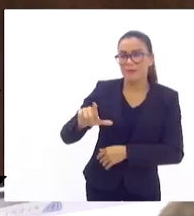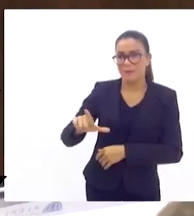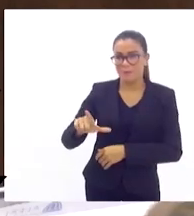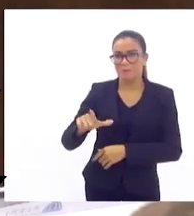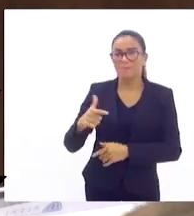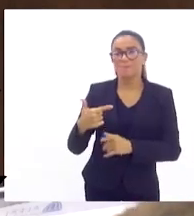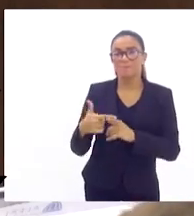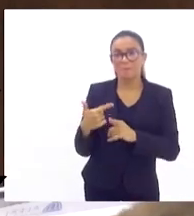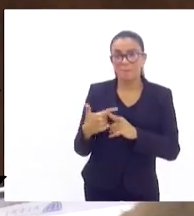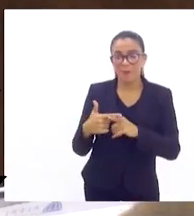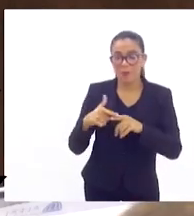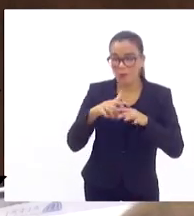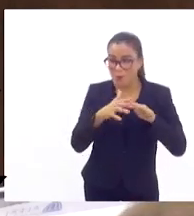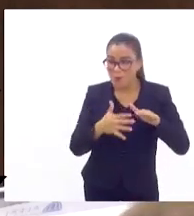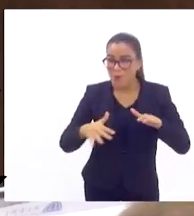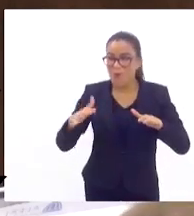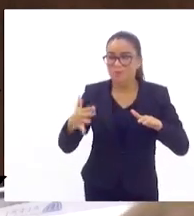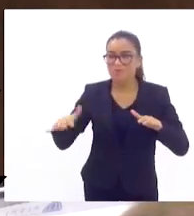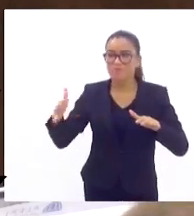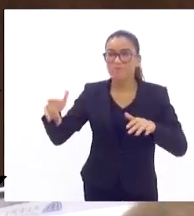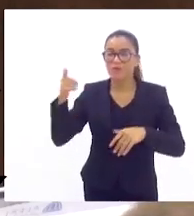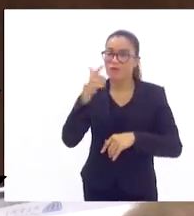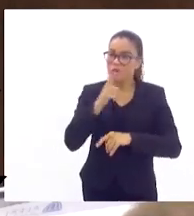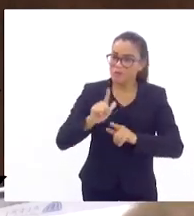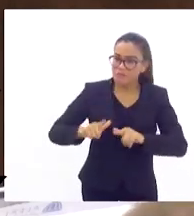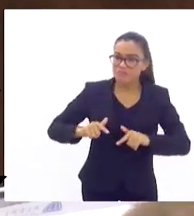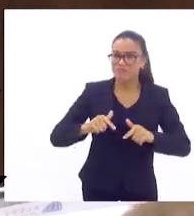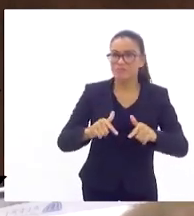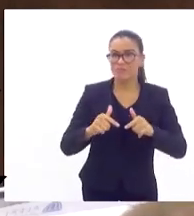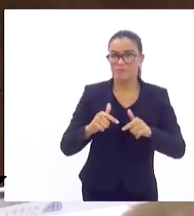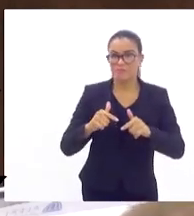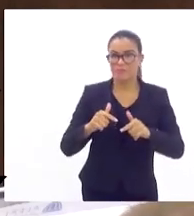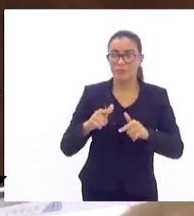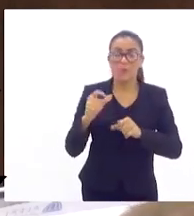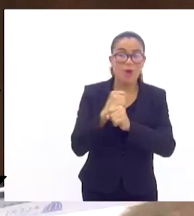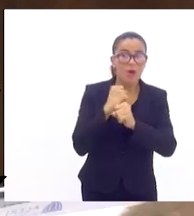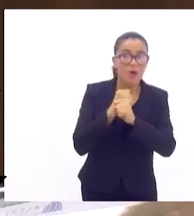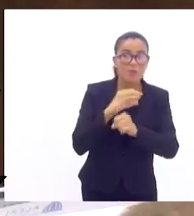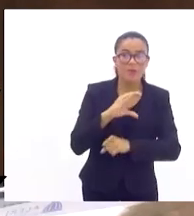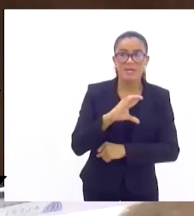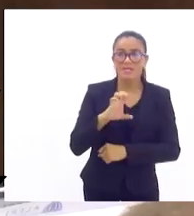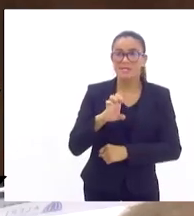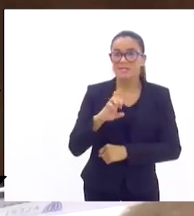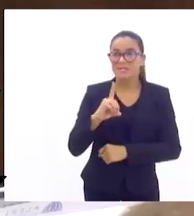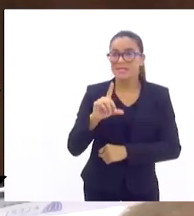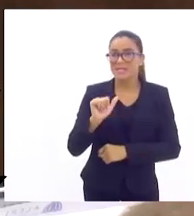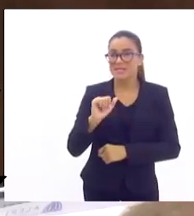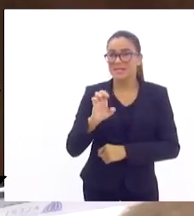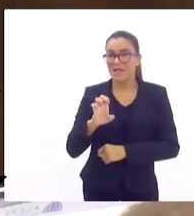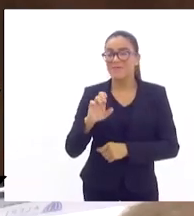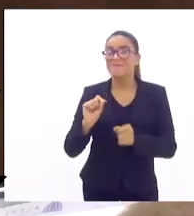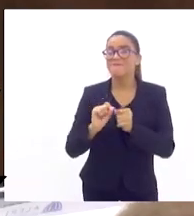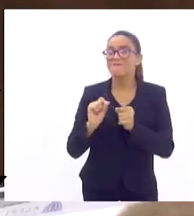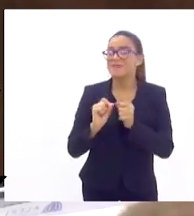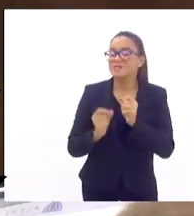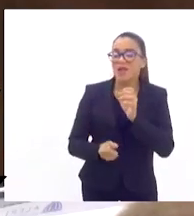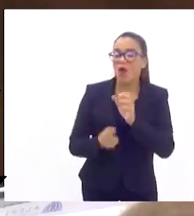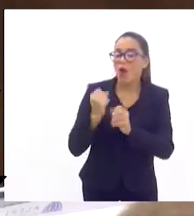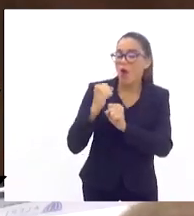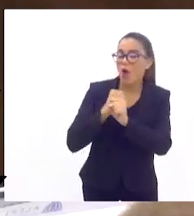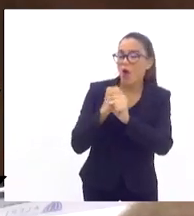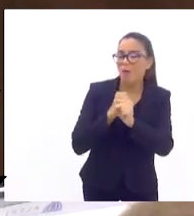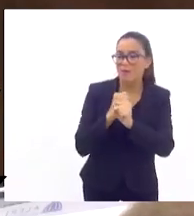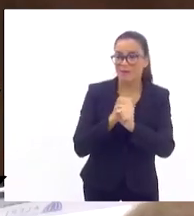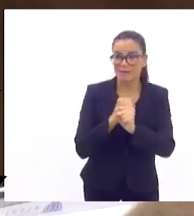a função dele. Uma obra que a SEDAI fez em 1970, e que você para pensar hoje, se essa obra não tivesse